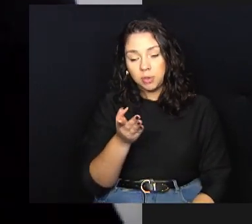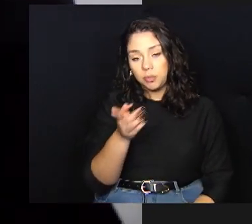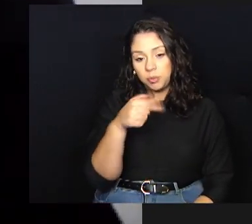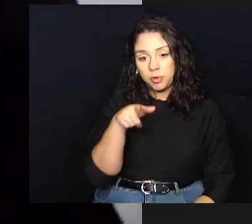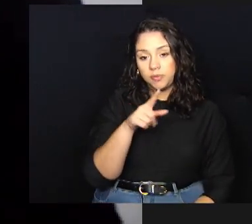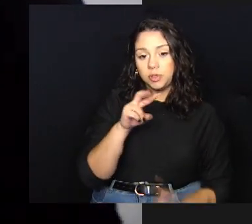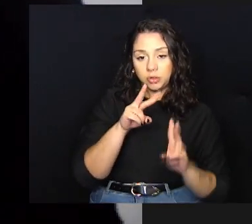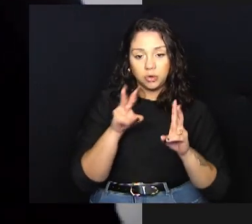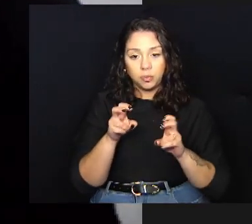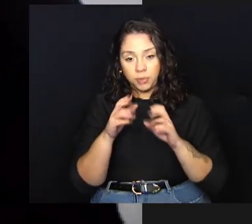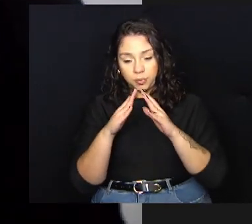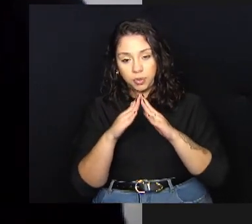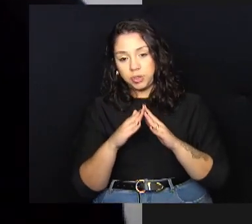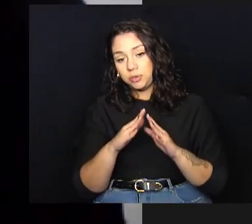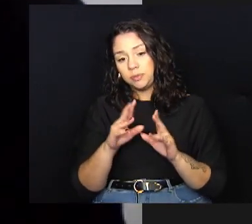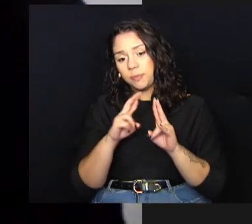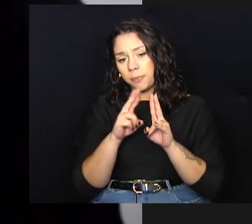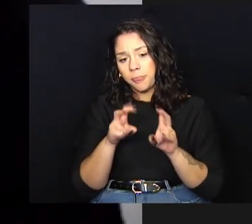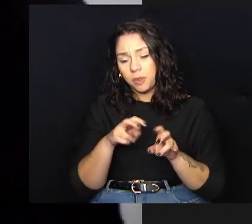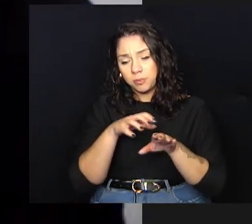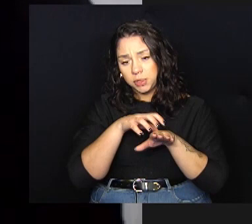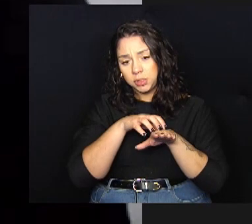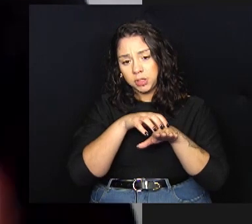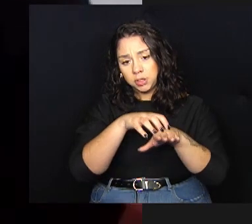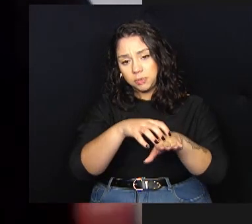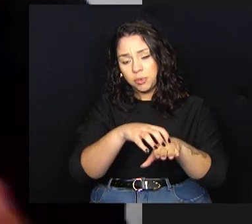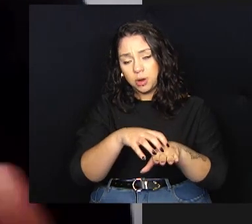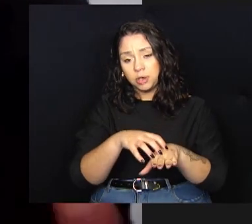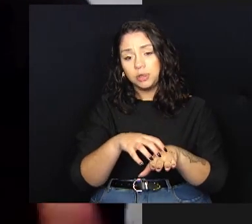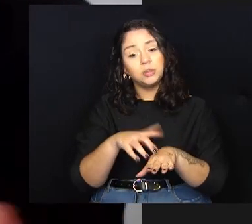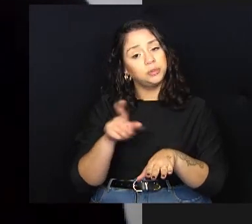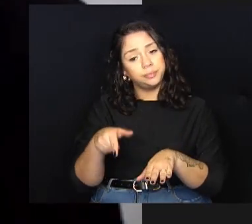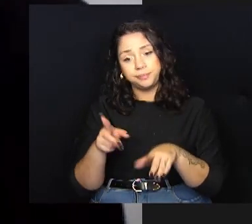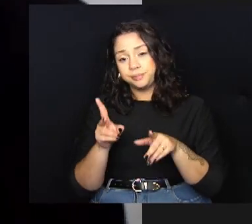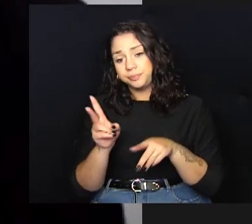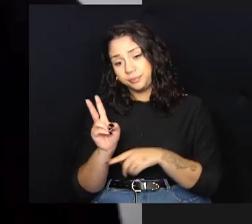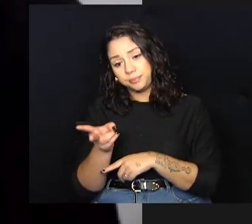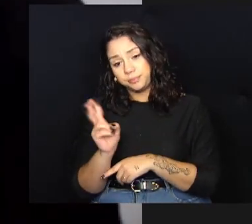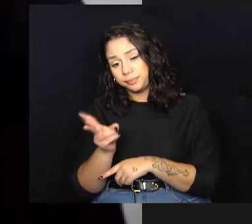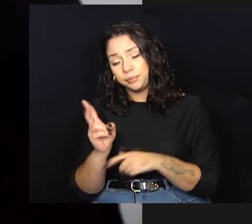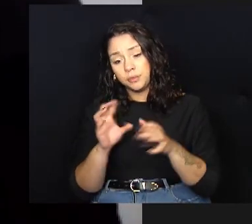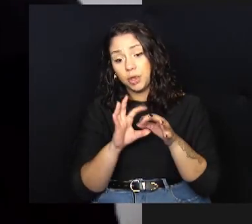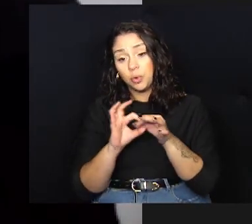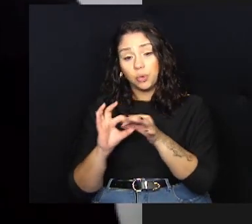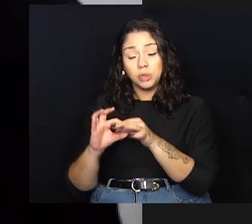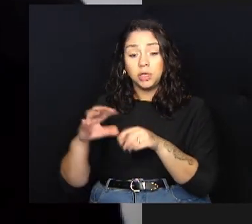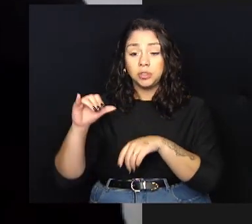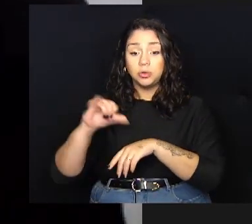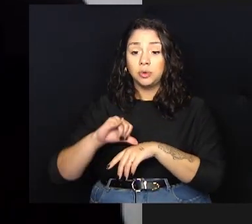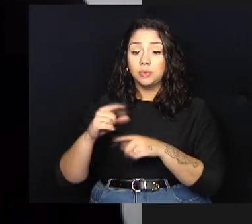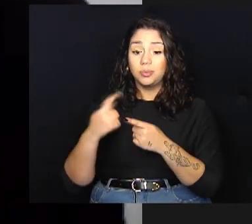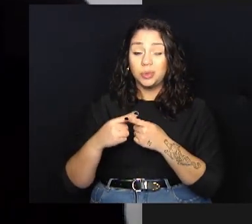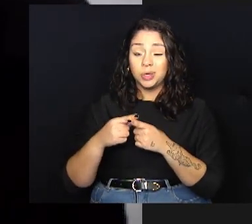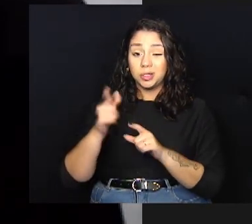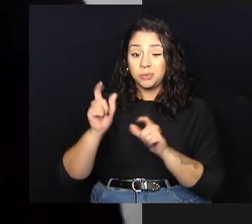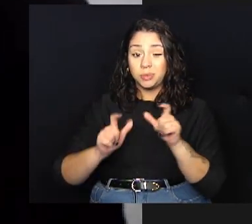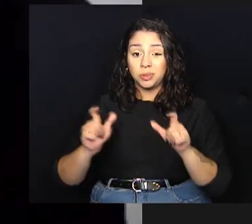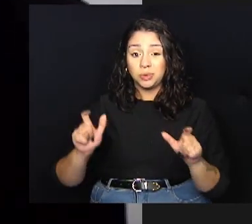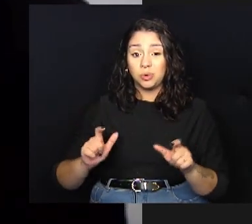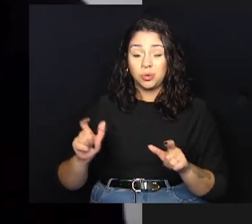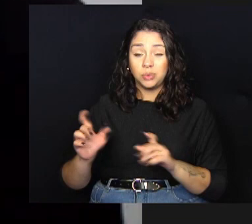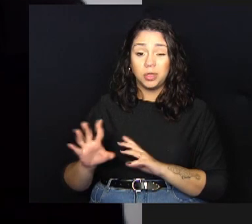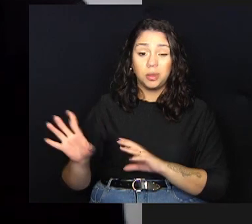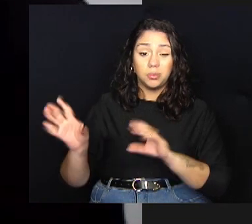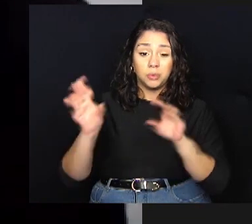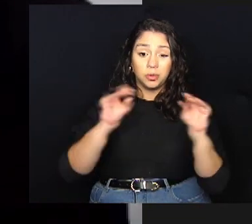a questão do transporte ela se mantém nesse nesse contexto Metropolitano porque as pessoas elas se